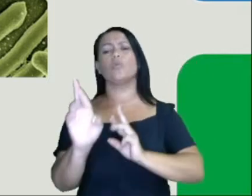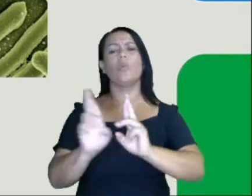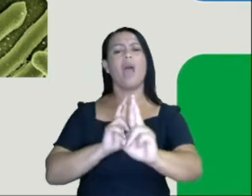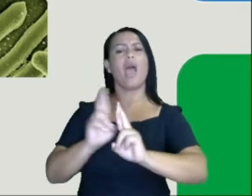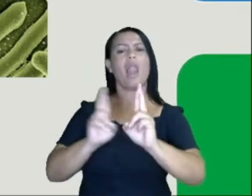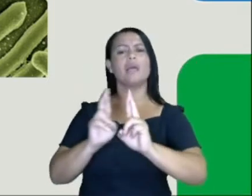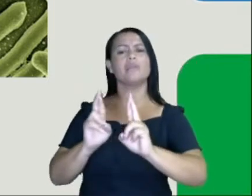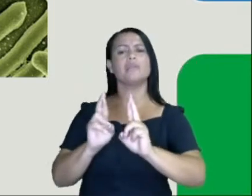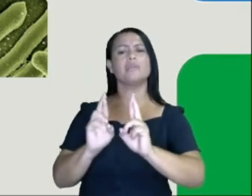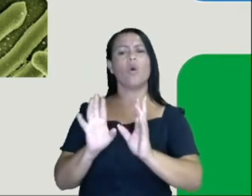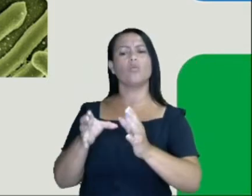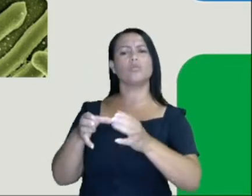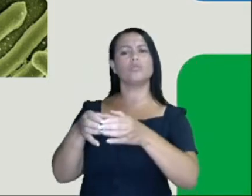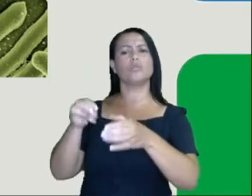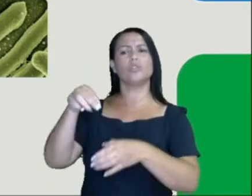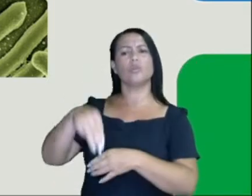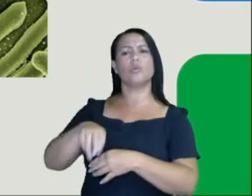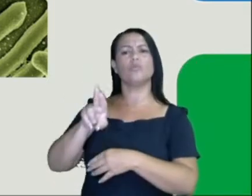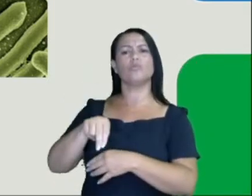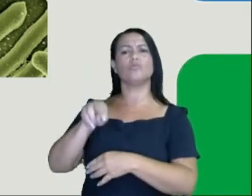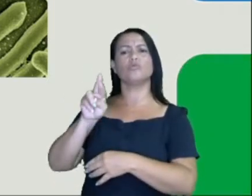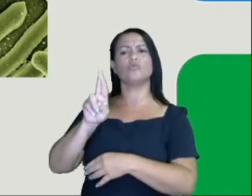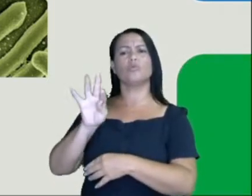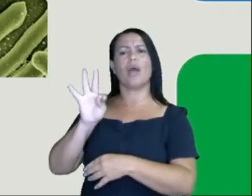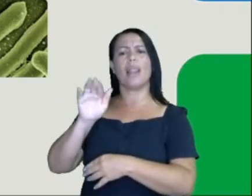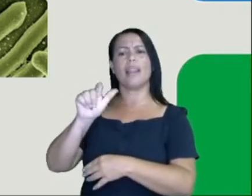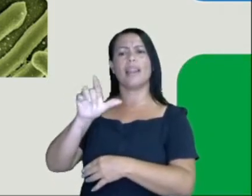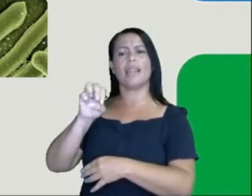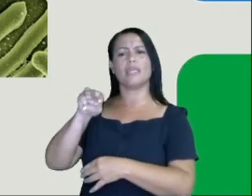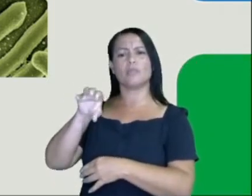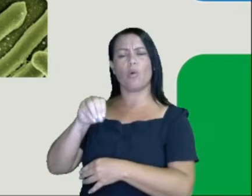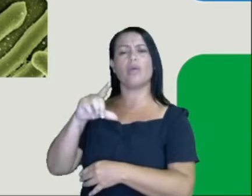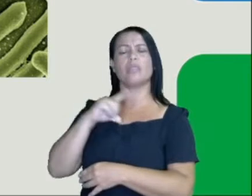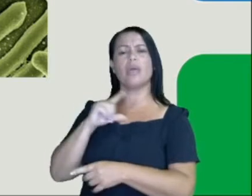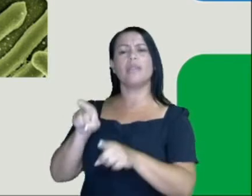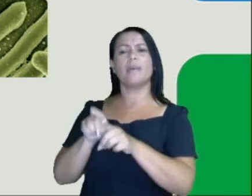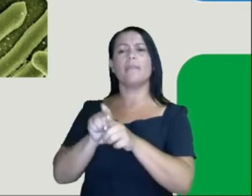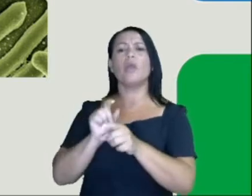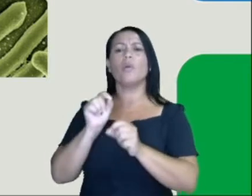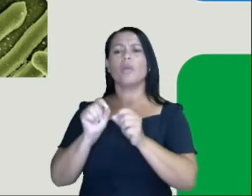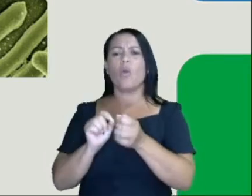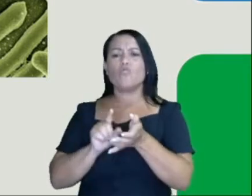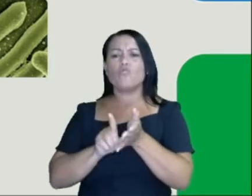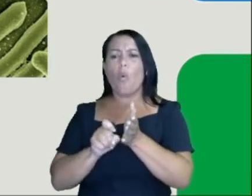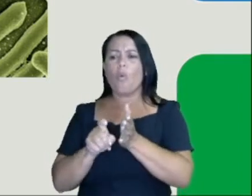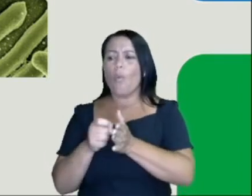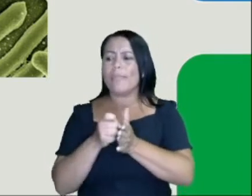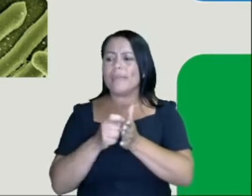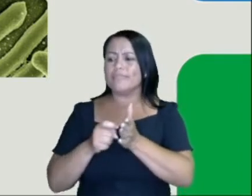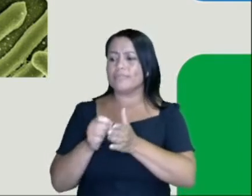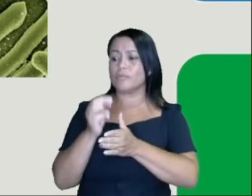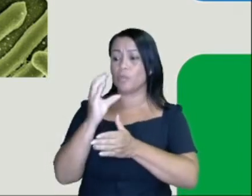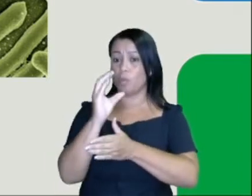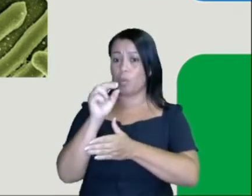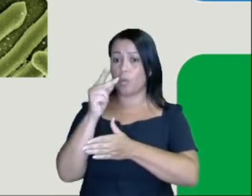relação de mutualismo é entre o cupim e o protozoário que digere a celulose em seu